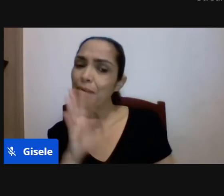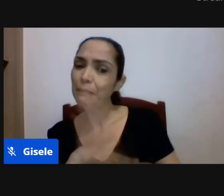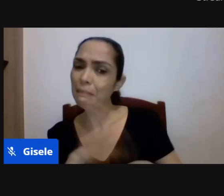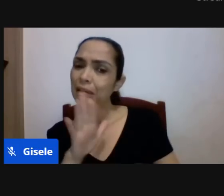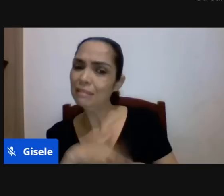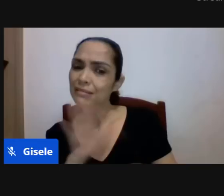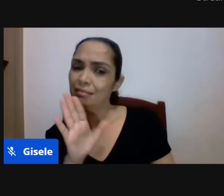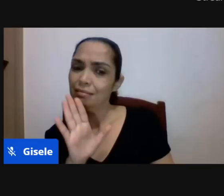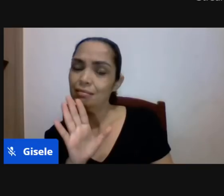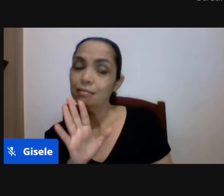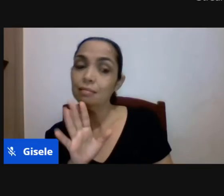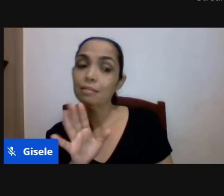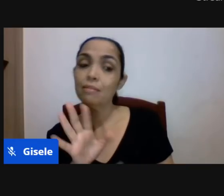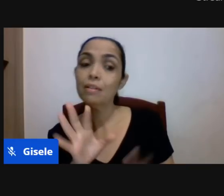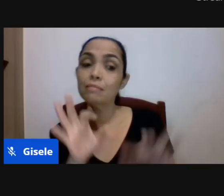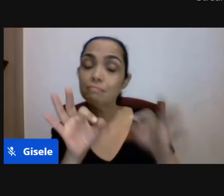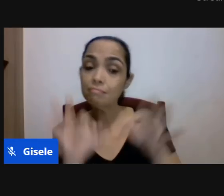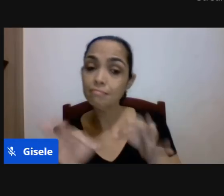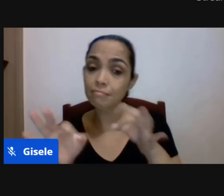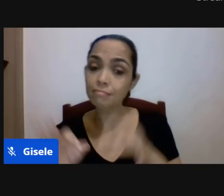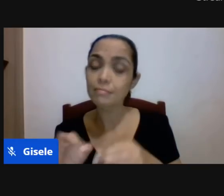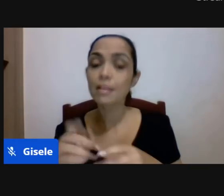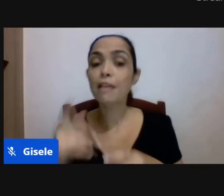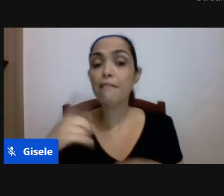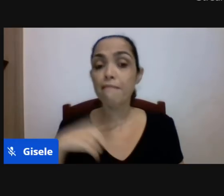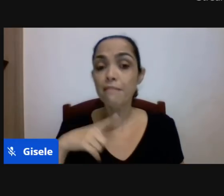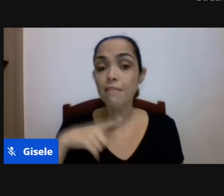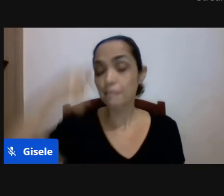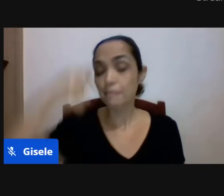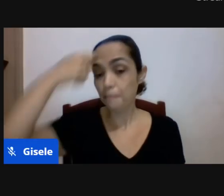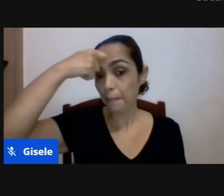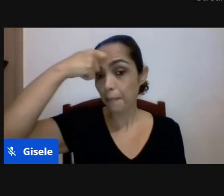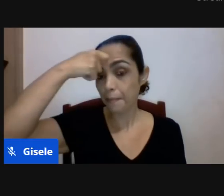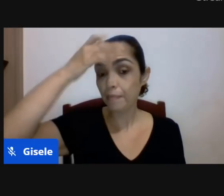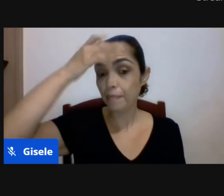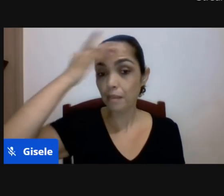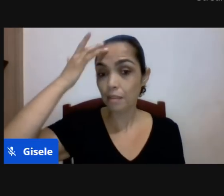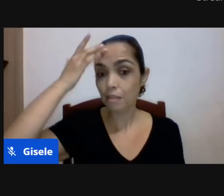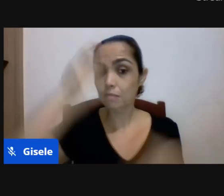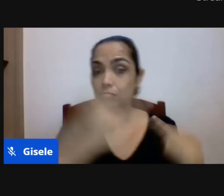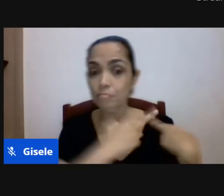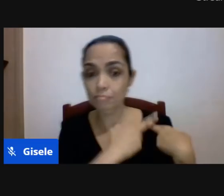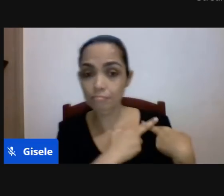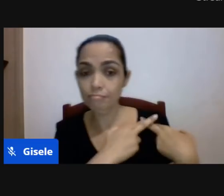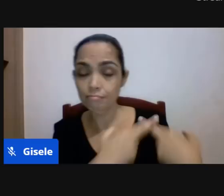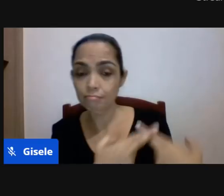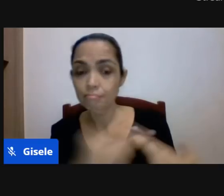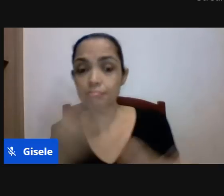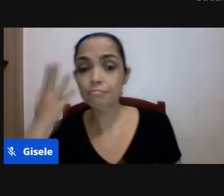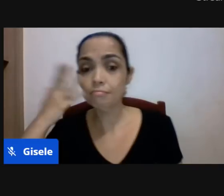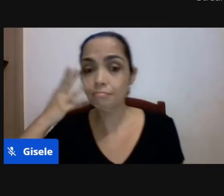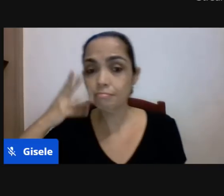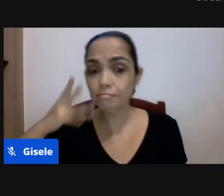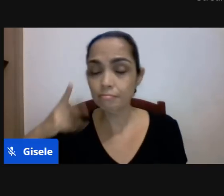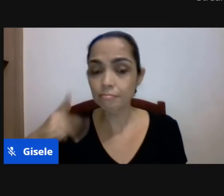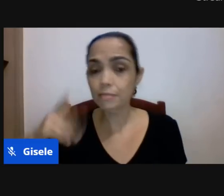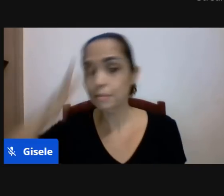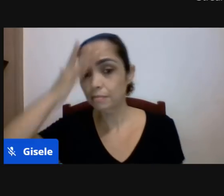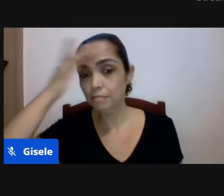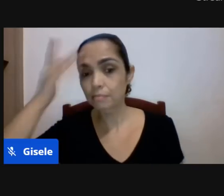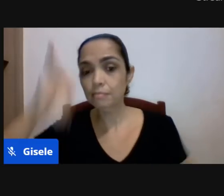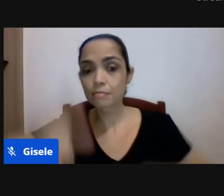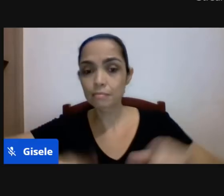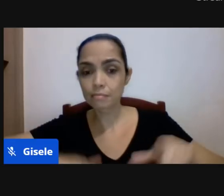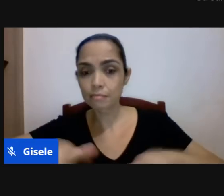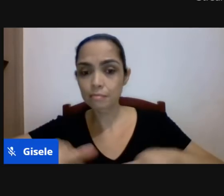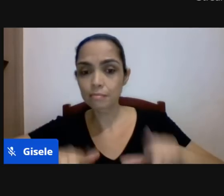grande. Então, o ideal é aferir a temperatura, deixar um funcionário para aferir a temperatura das crianças e dos funcionários em geral.